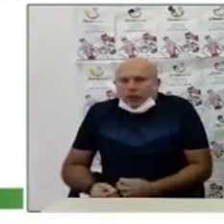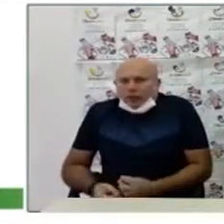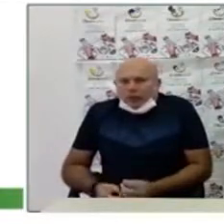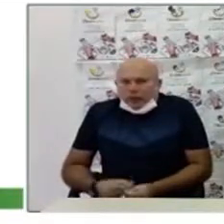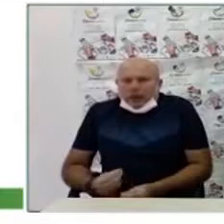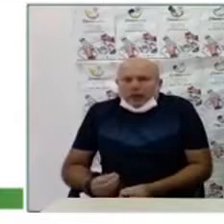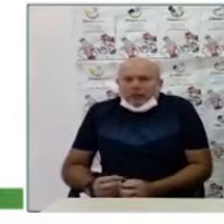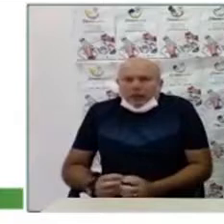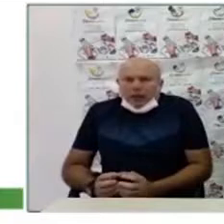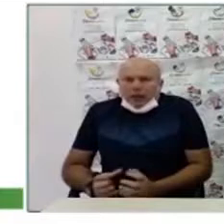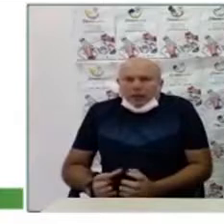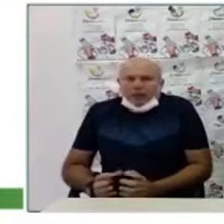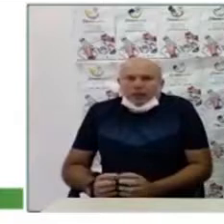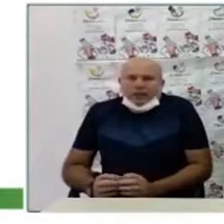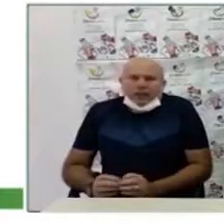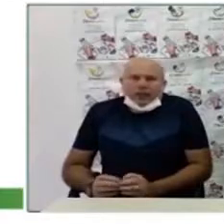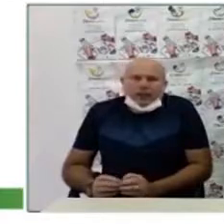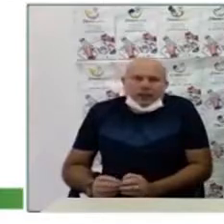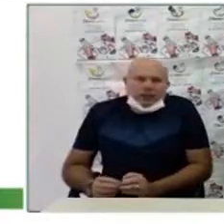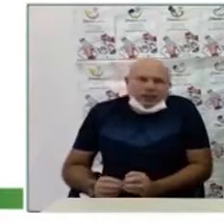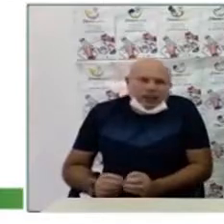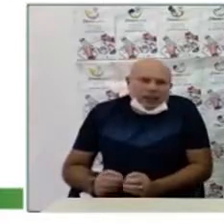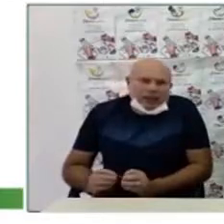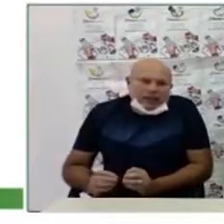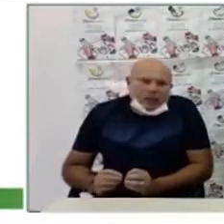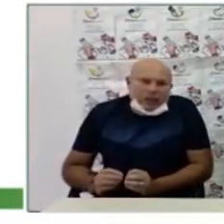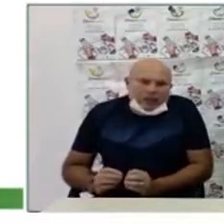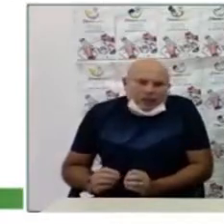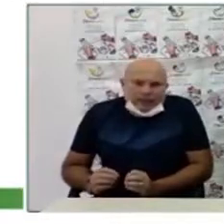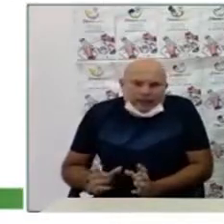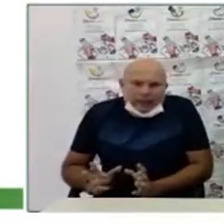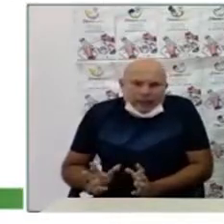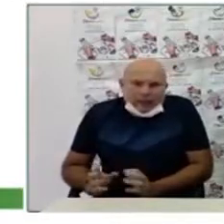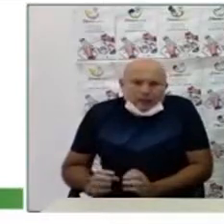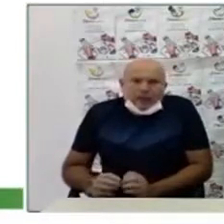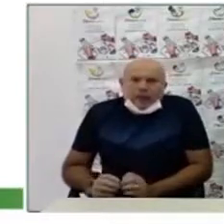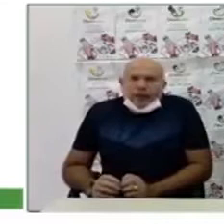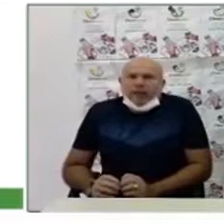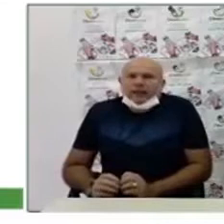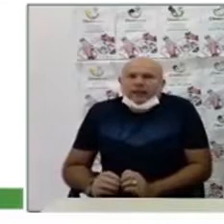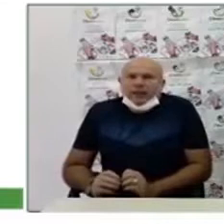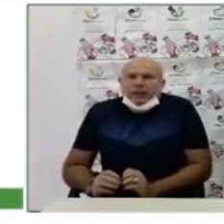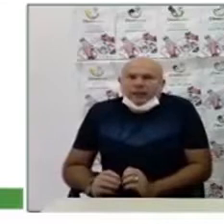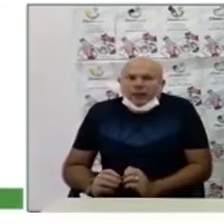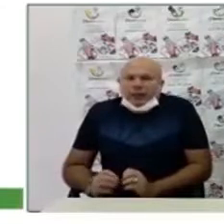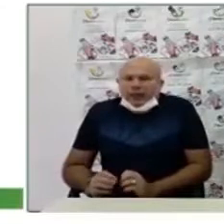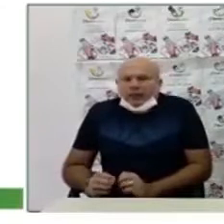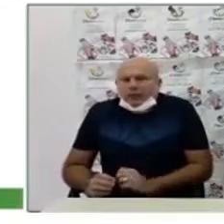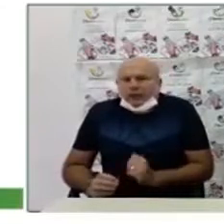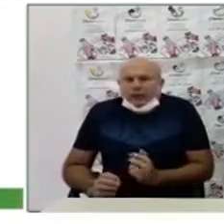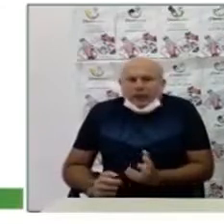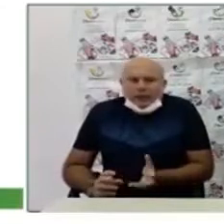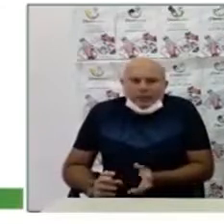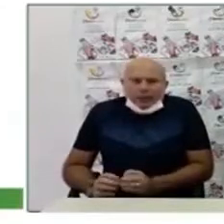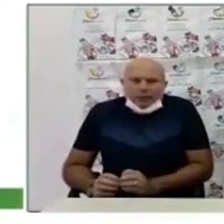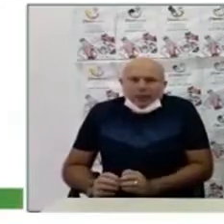de onda maior, e você vê que está com um azul mais claro. Aí você já vê outro voltando da 2ª